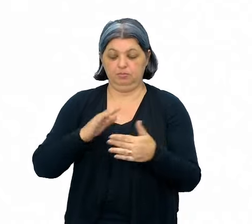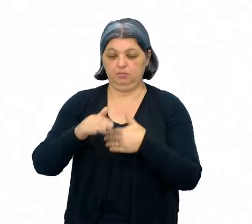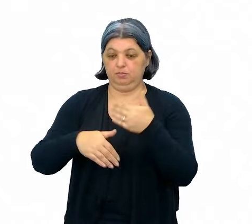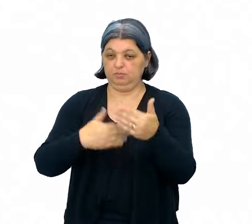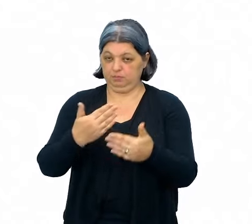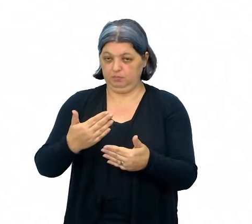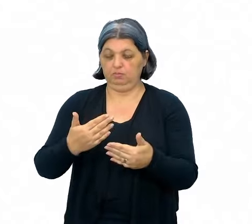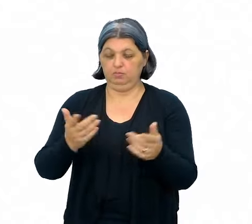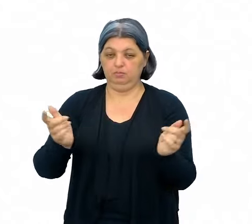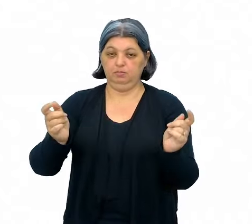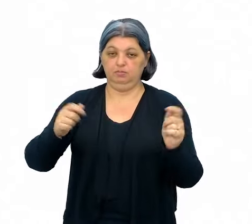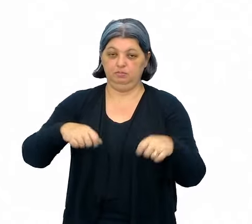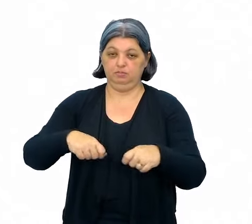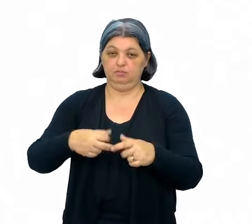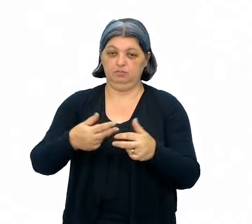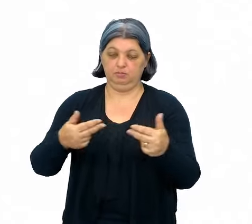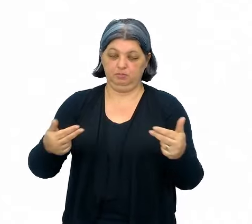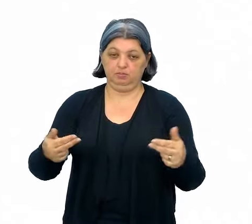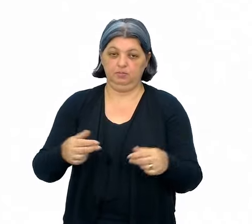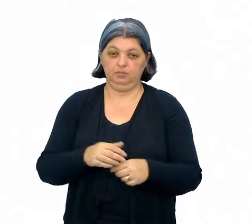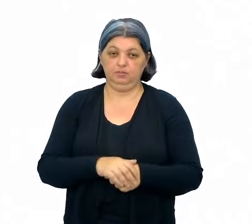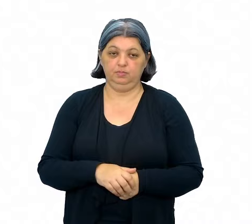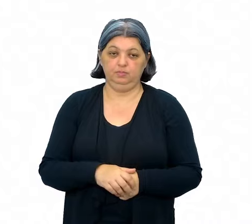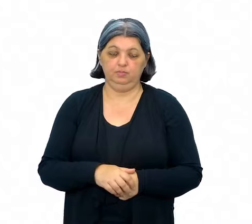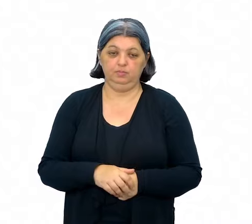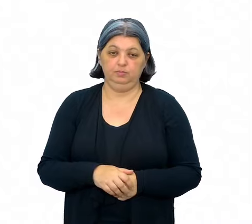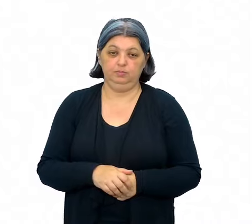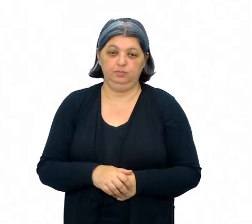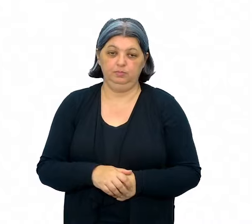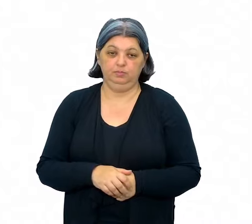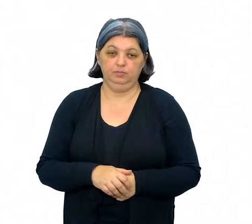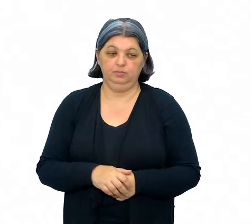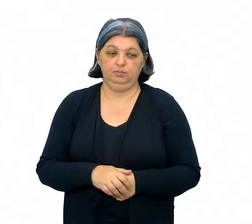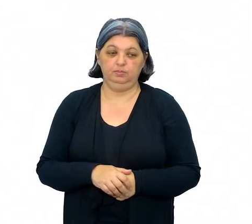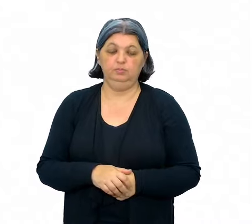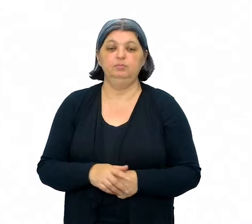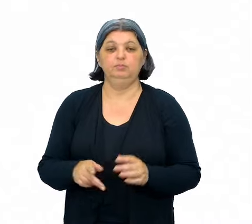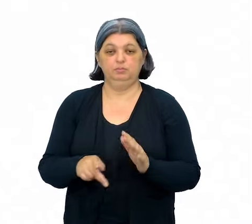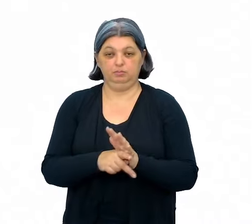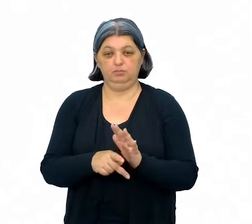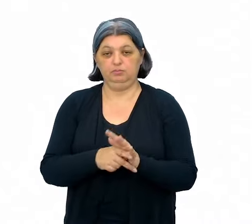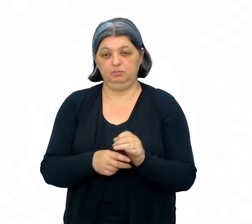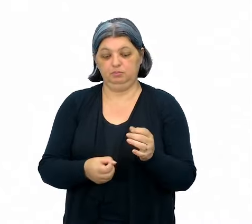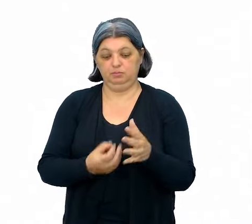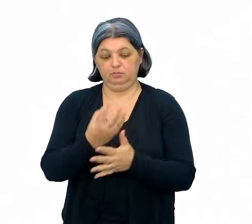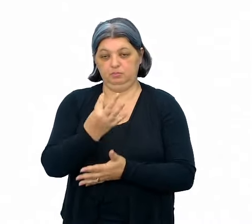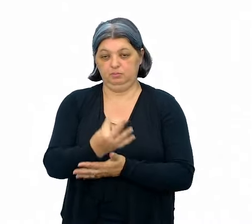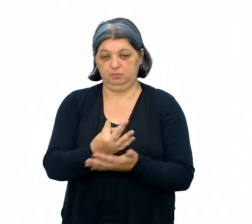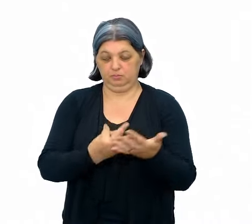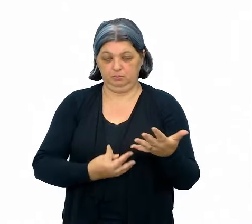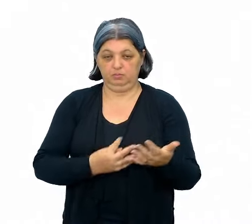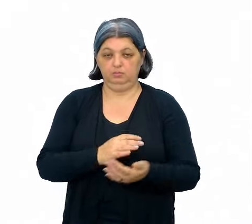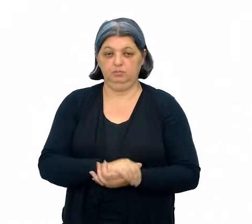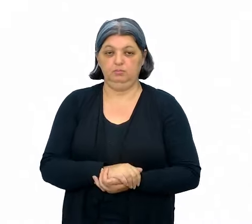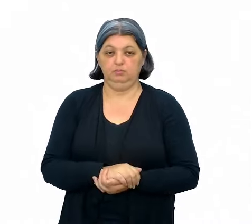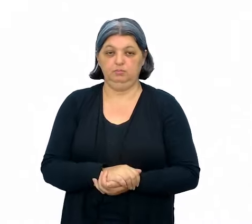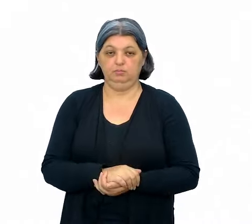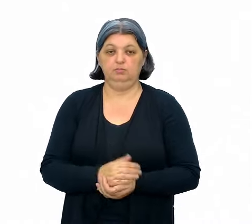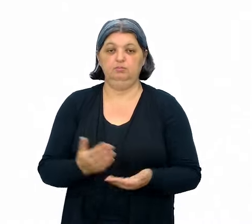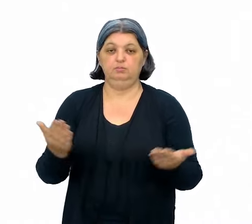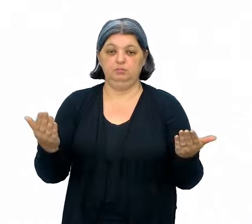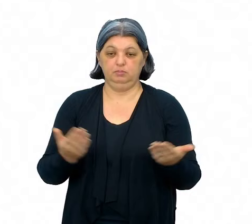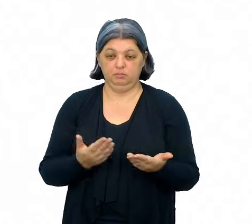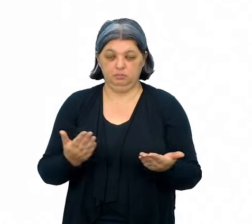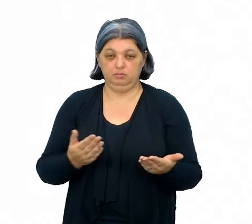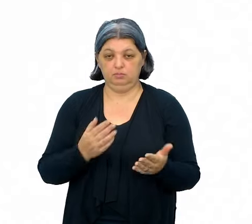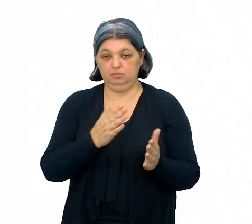desenvolvimento das capacidades, né, de produzir texto. Agora nós vamos nos encaminhar para